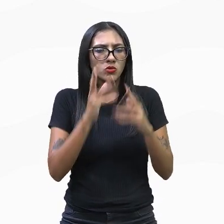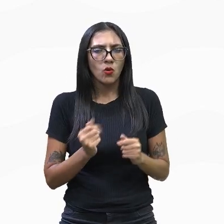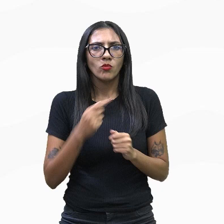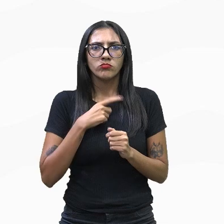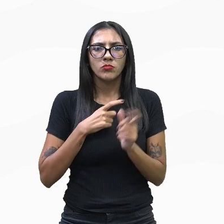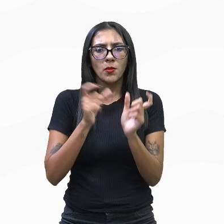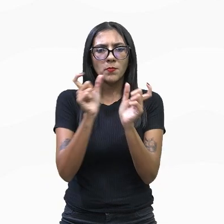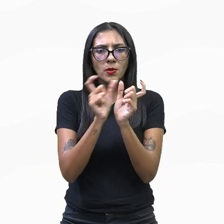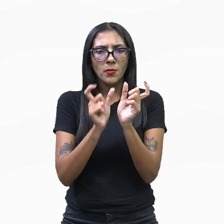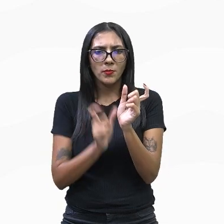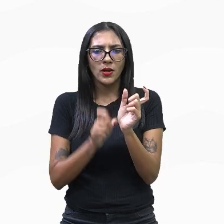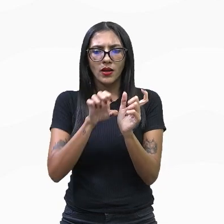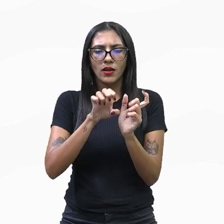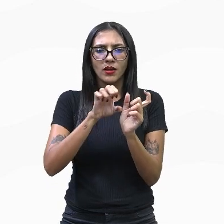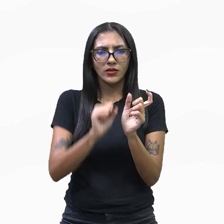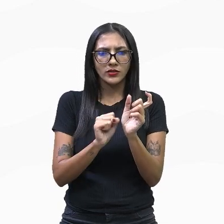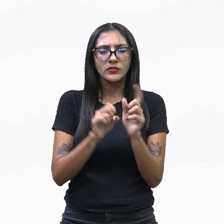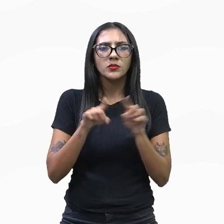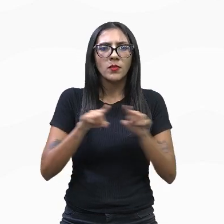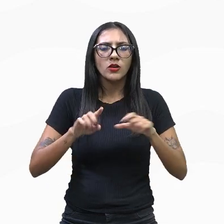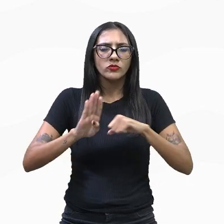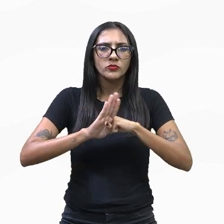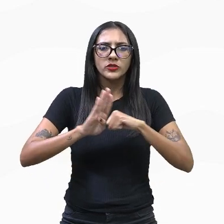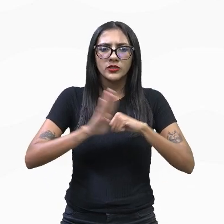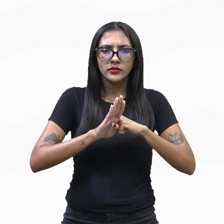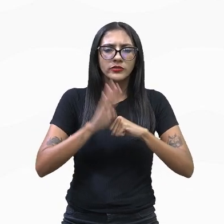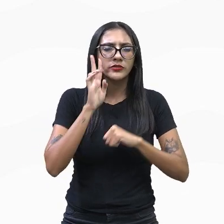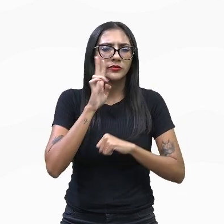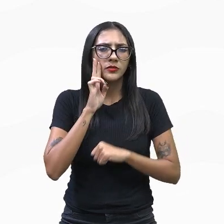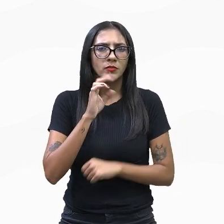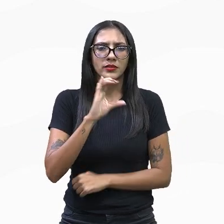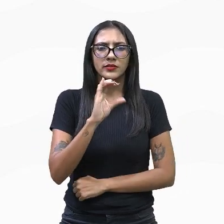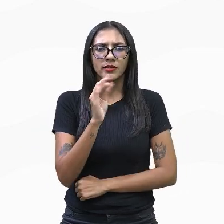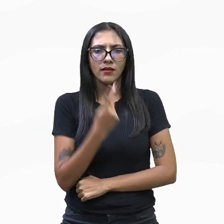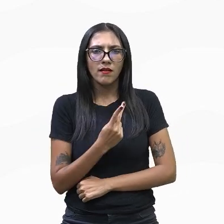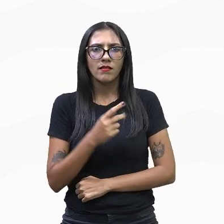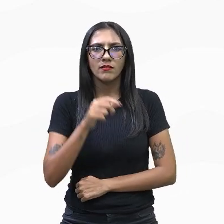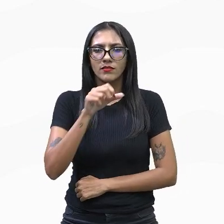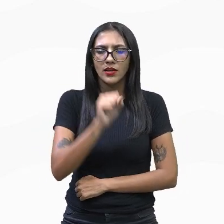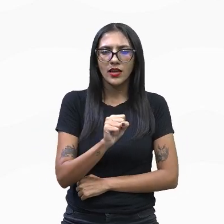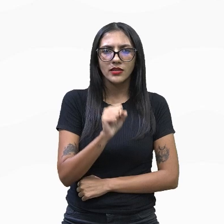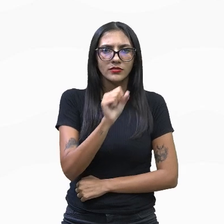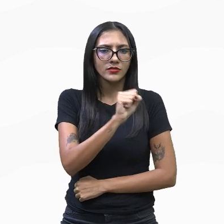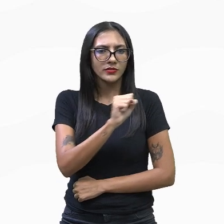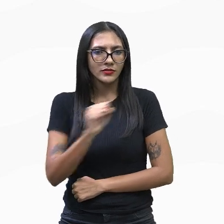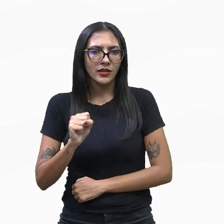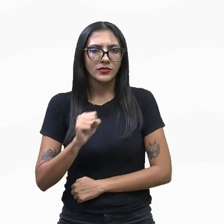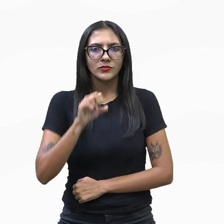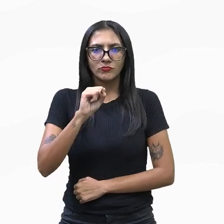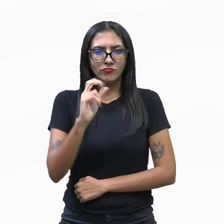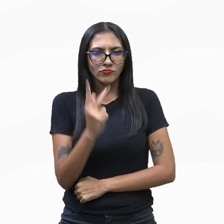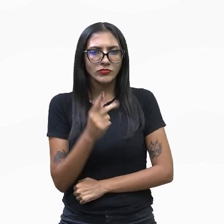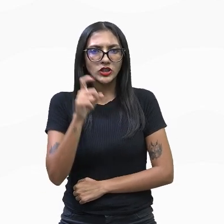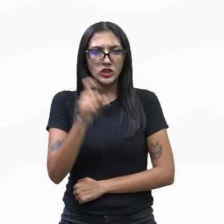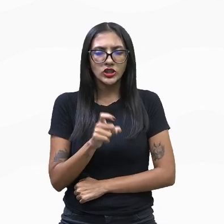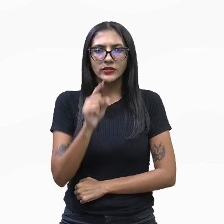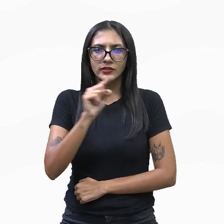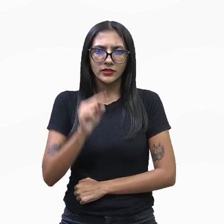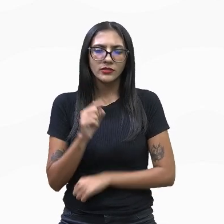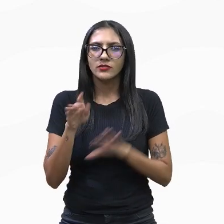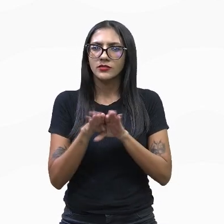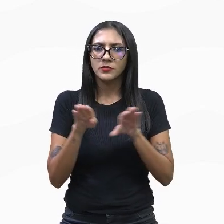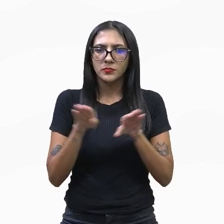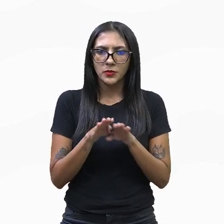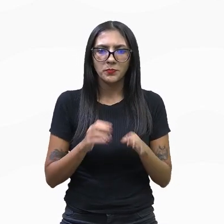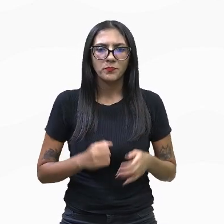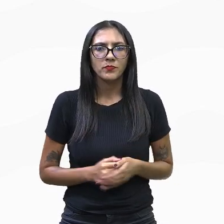terminação em S. Tá. Mas a terminação do substantivo, tem lembra? Tem que ser CH, S, SS, SH, X e Z, né? Bem específico. Perfeito. Né? Com